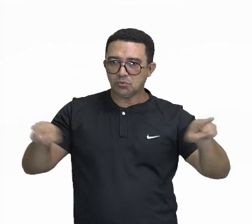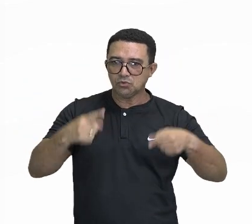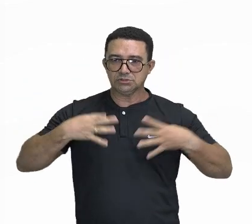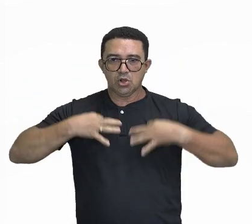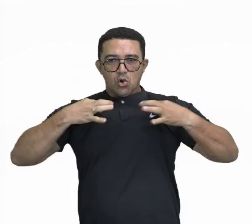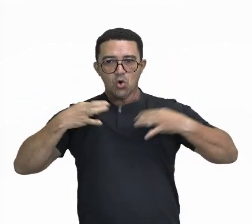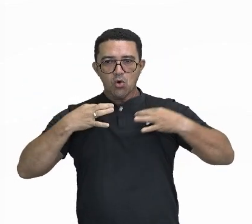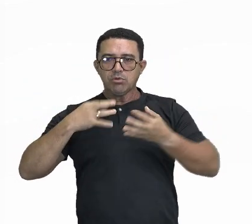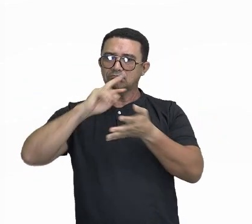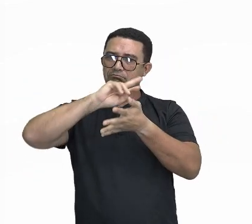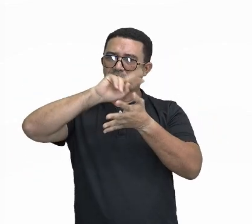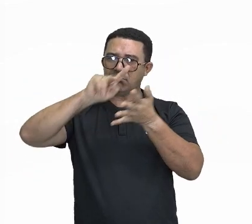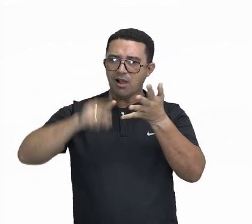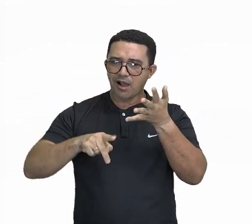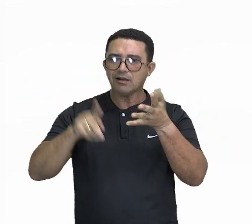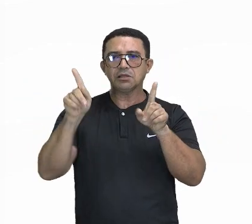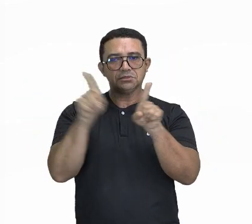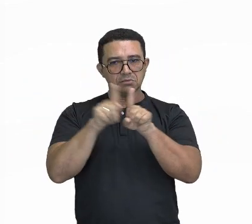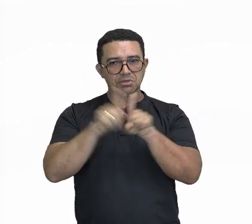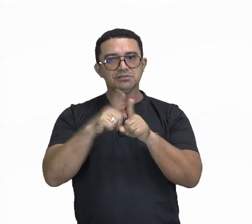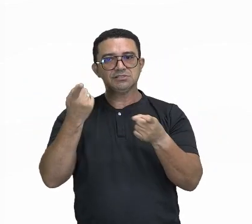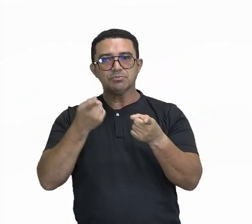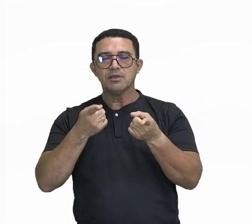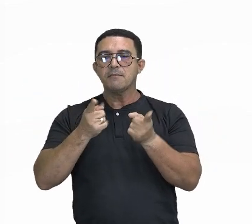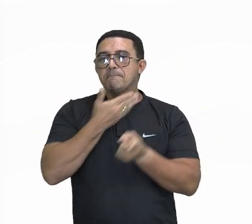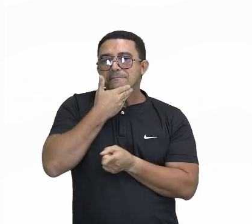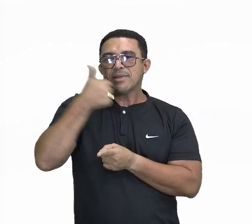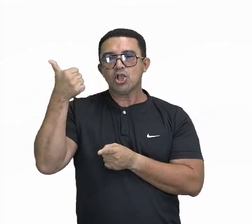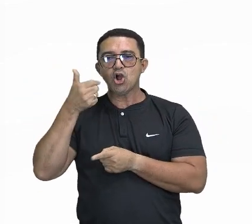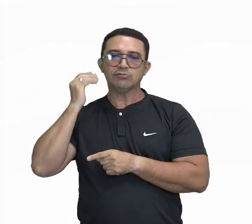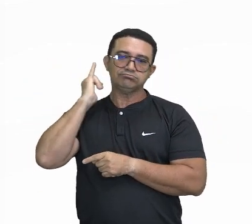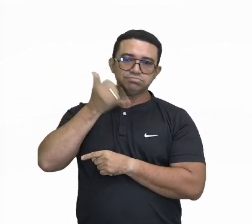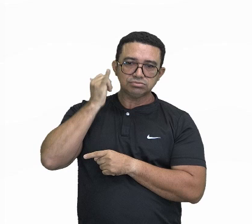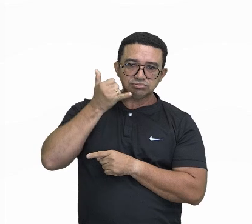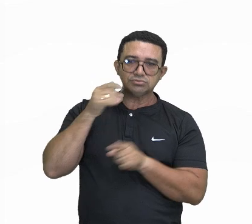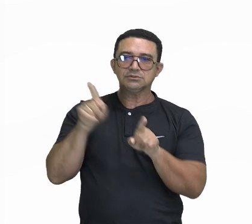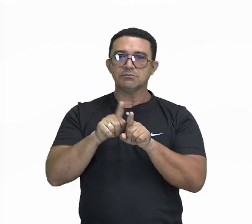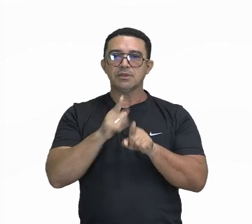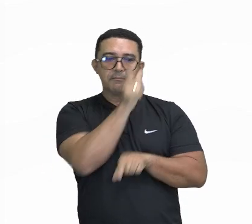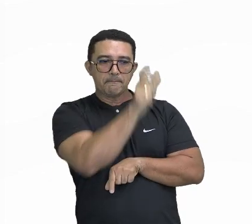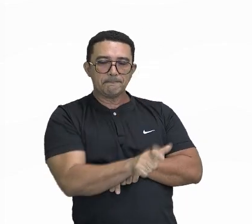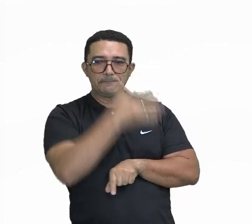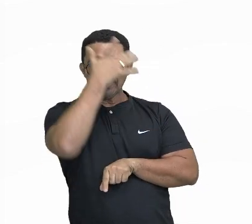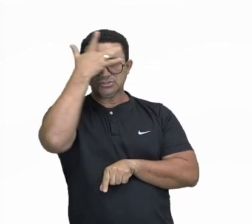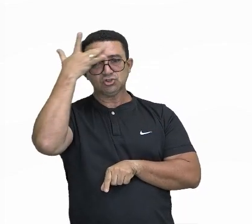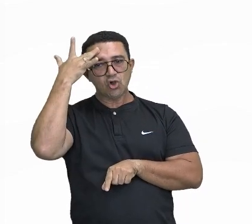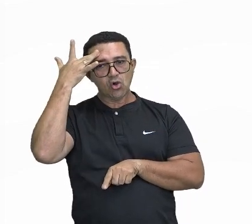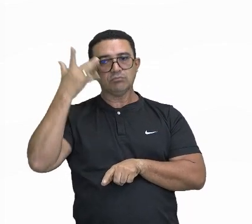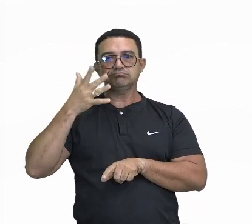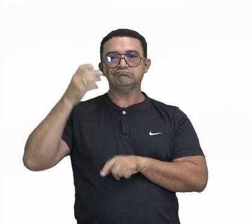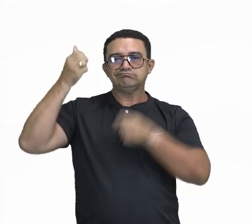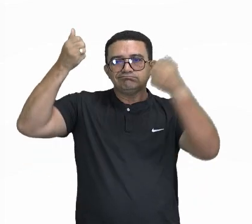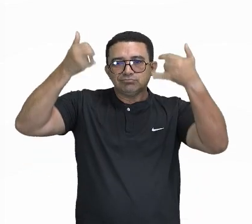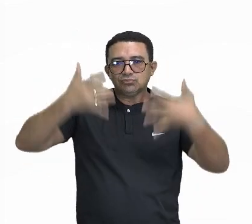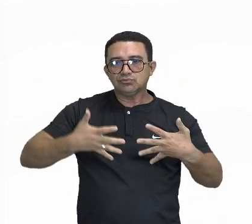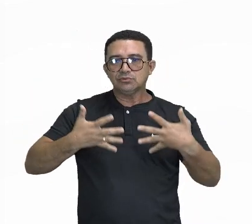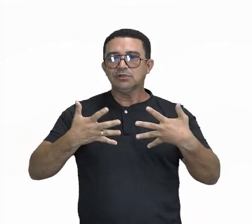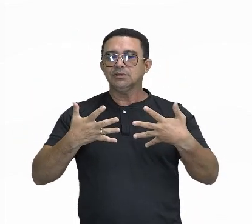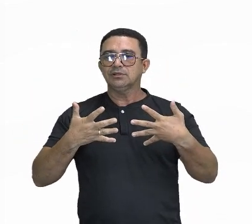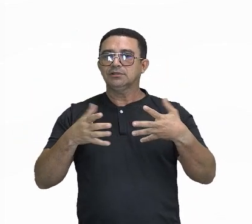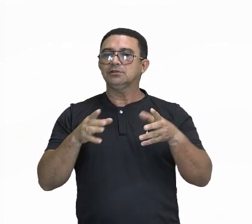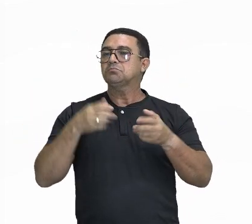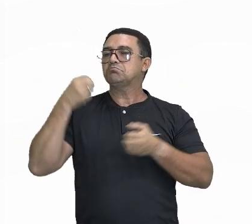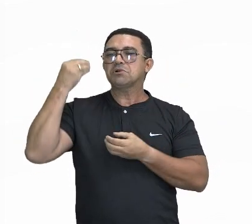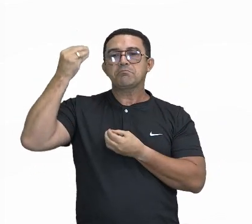outros elementos enriquecem a narrativa, envolvendo narrador e espectador numa